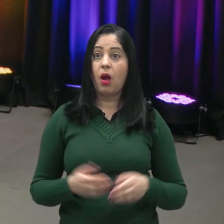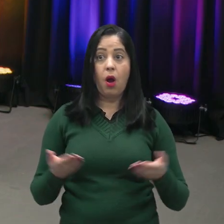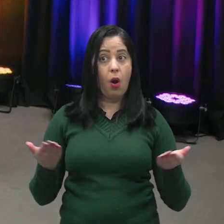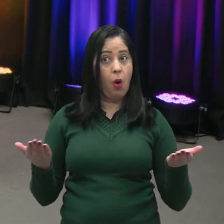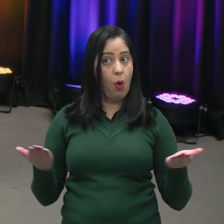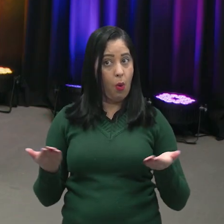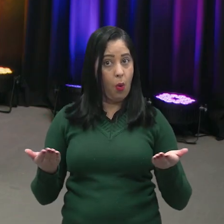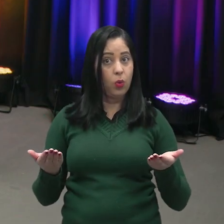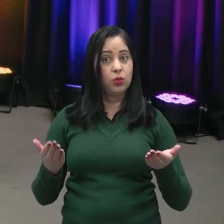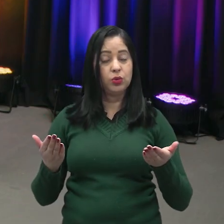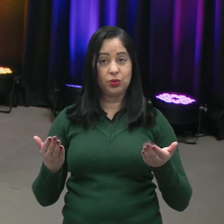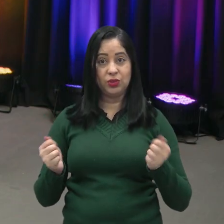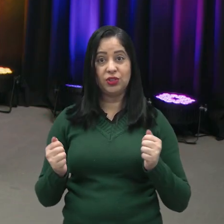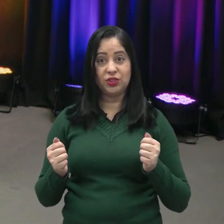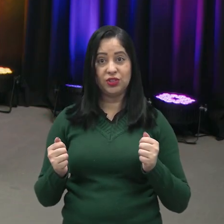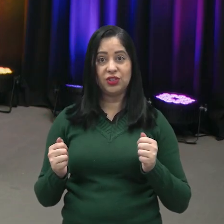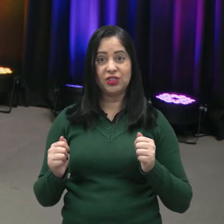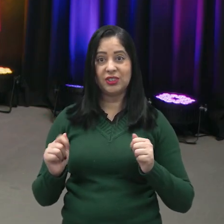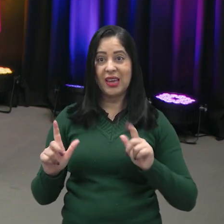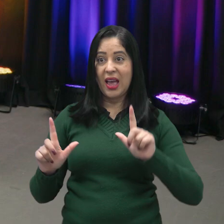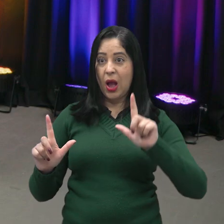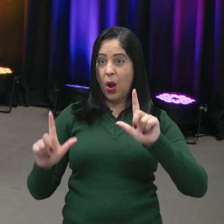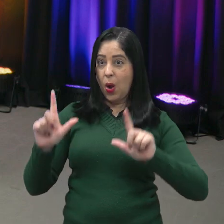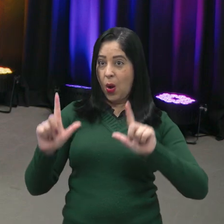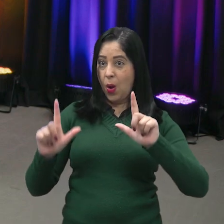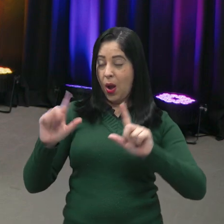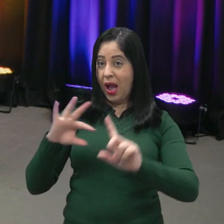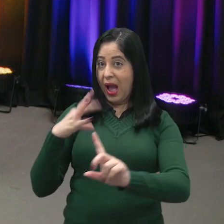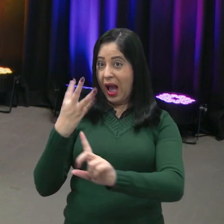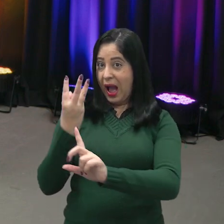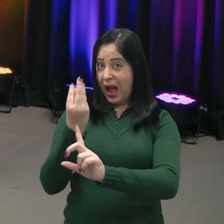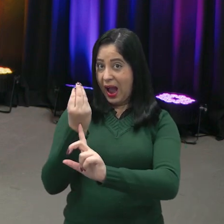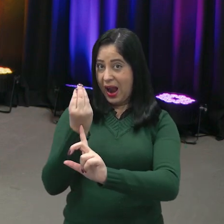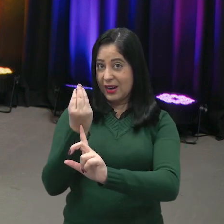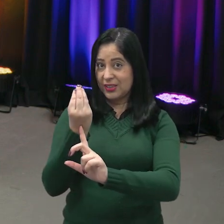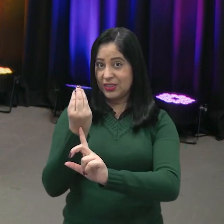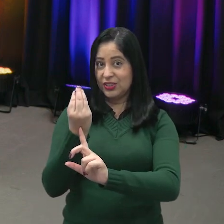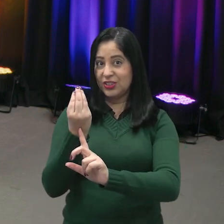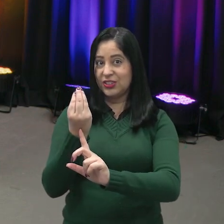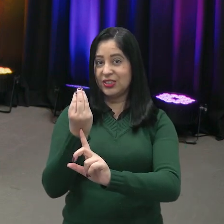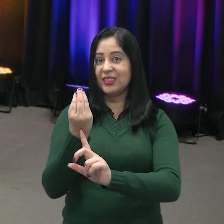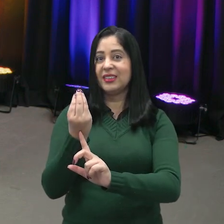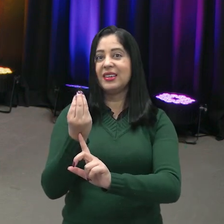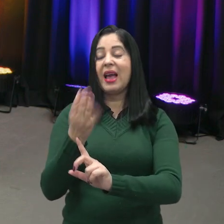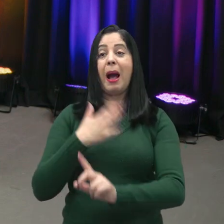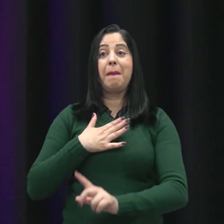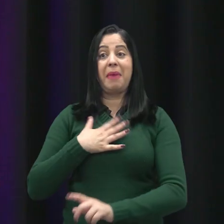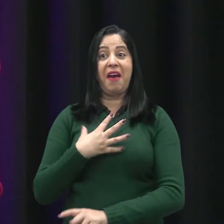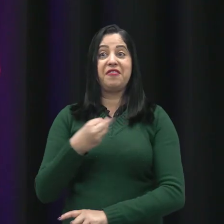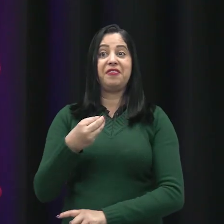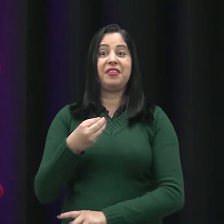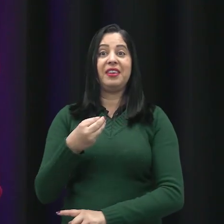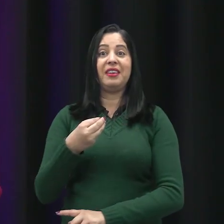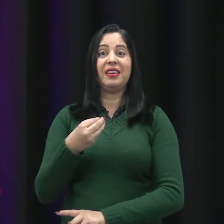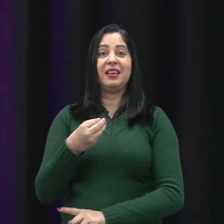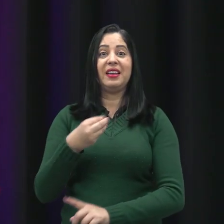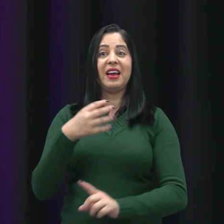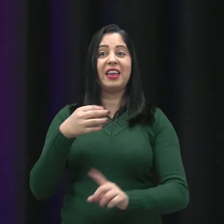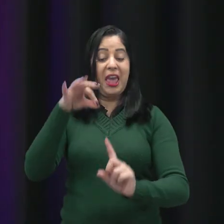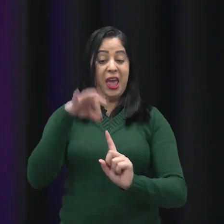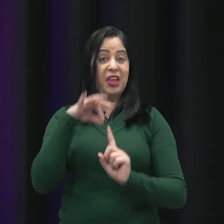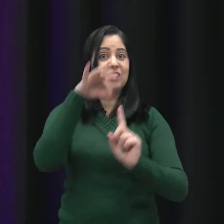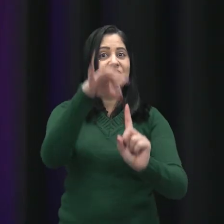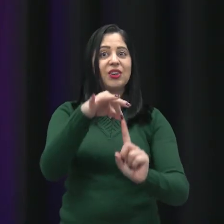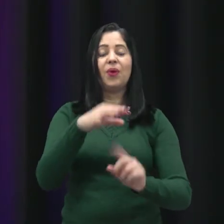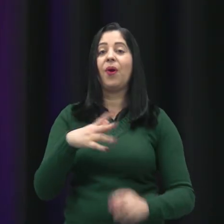a professora Renata, que é professora também, foi a minha filha. E foi uma graça. Falou assim, mãe, a minha professora é uma